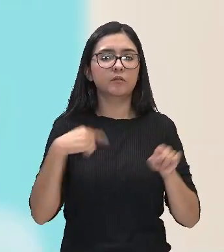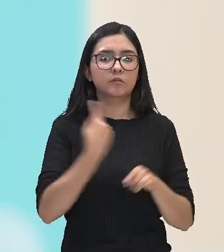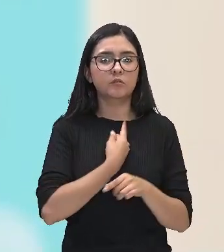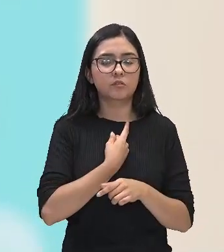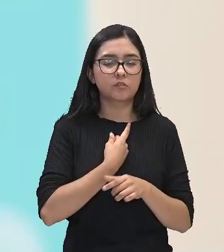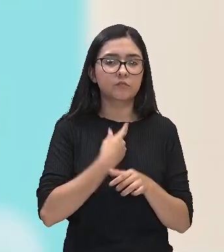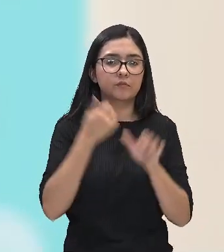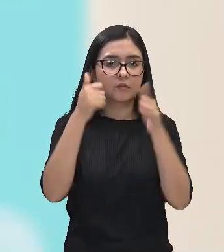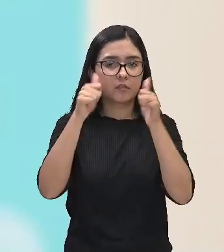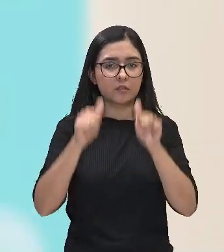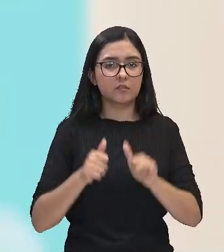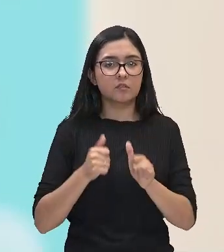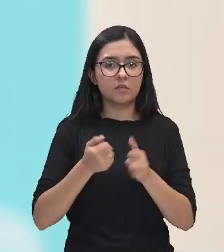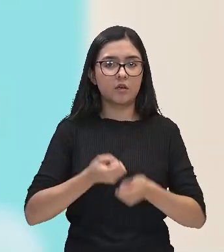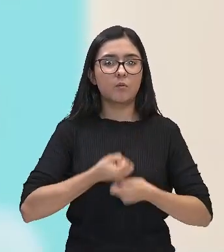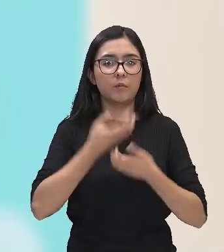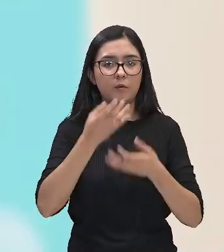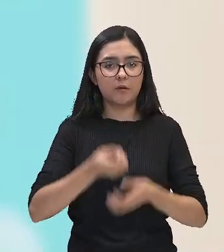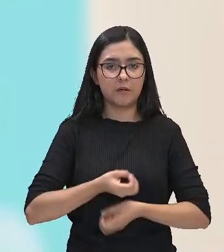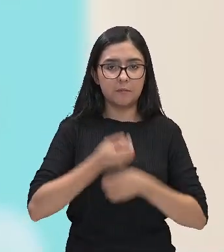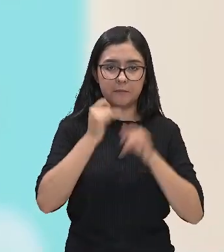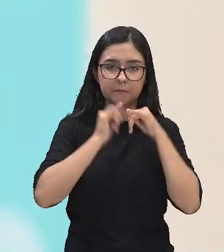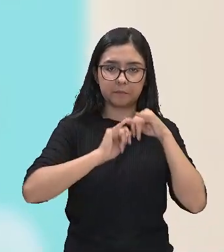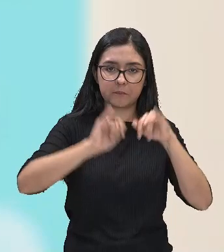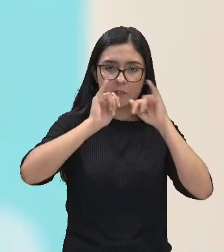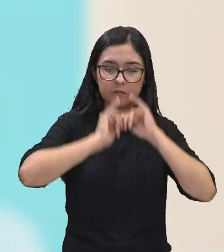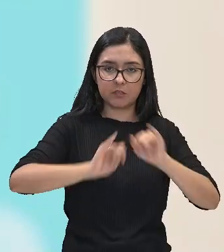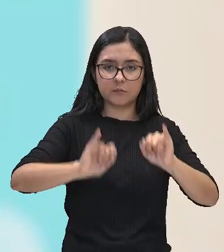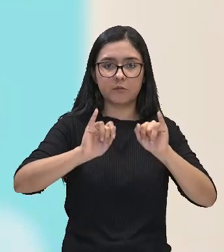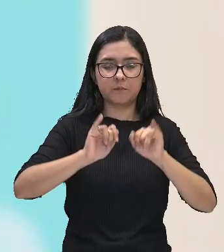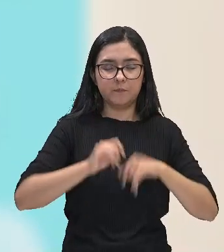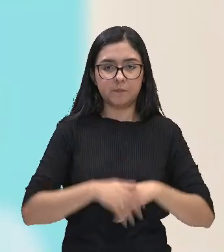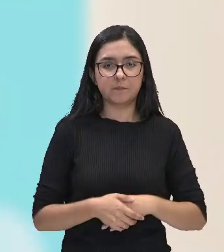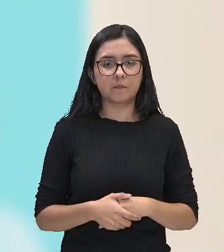o poema em si, a mensagem que quer transmitir.